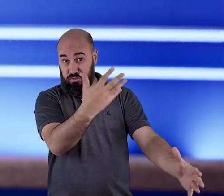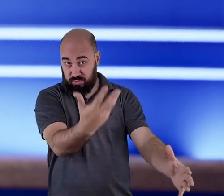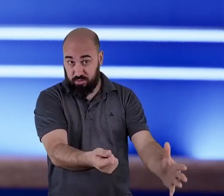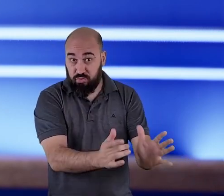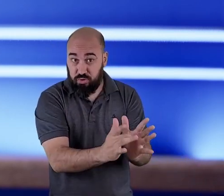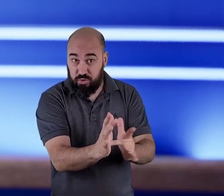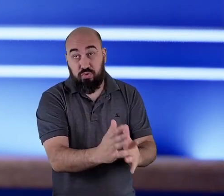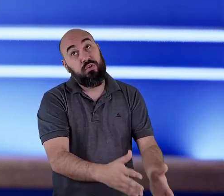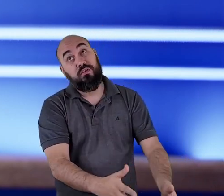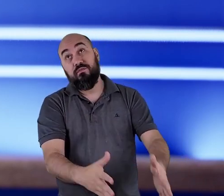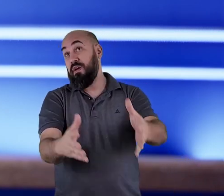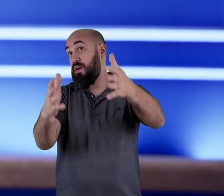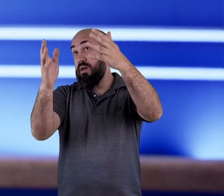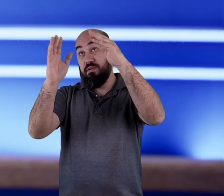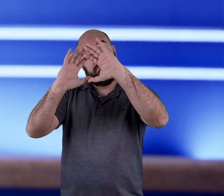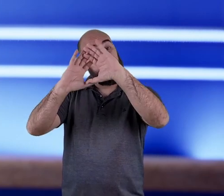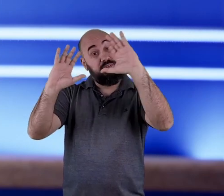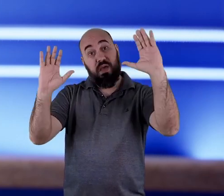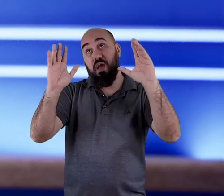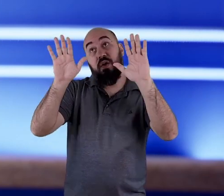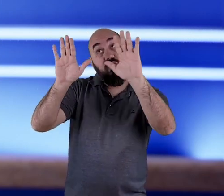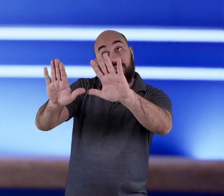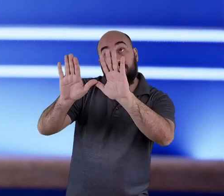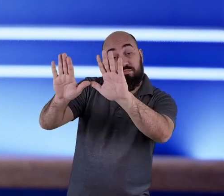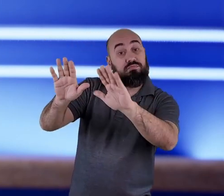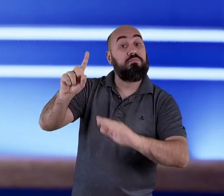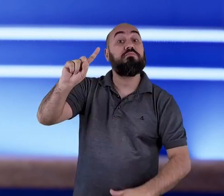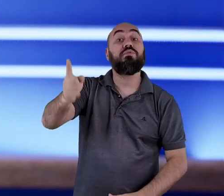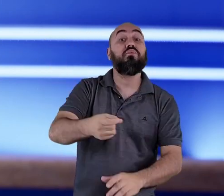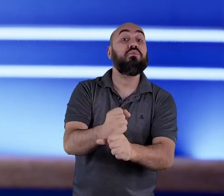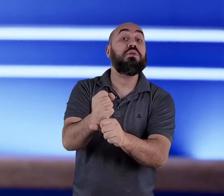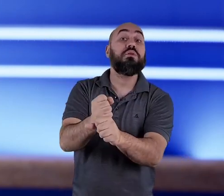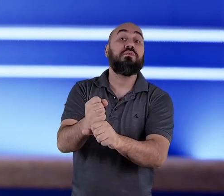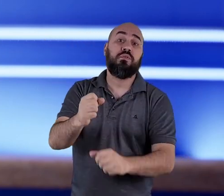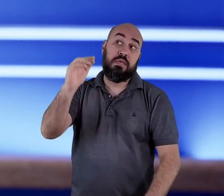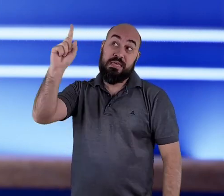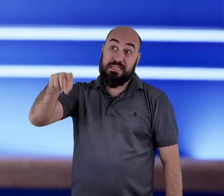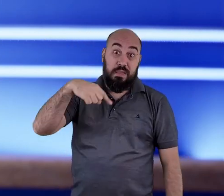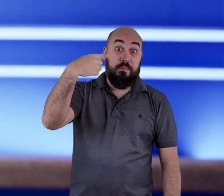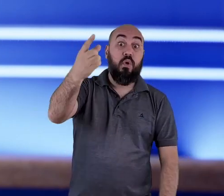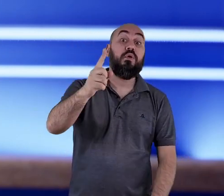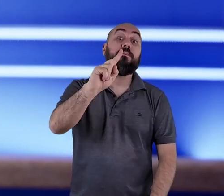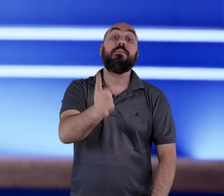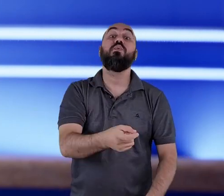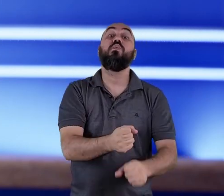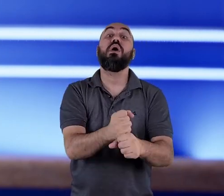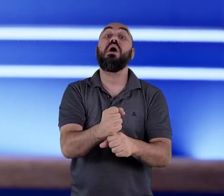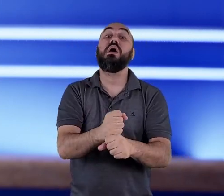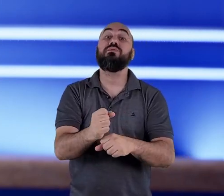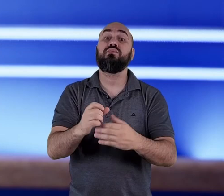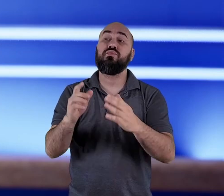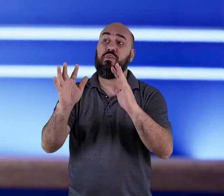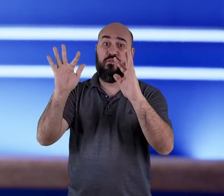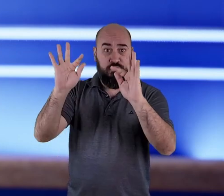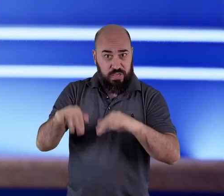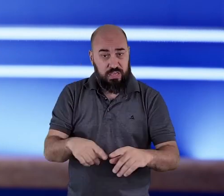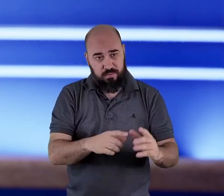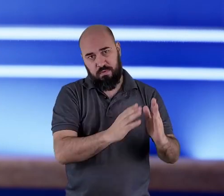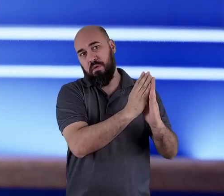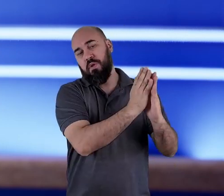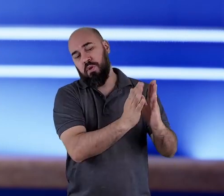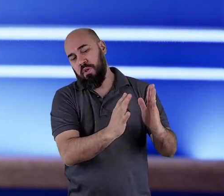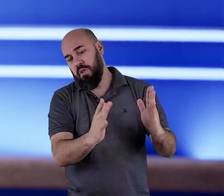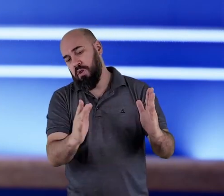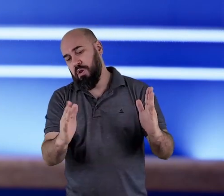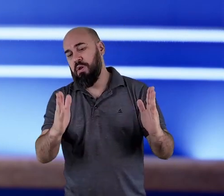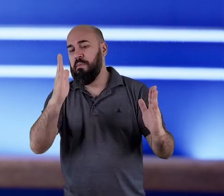Mas depois dos 1000 anos, a Bíblia diz o que é que vai acontecer com o nosso planeta.